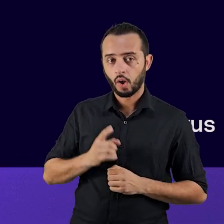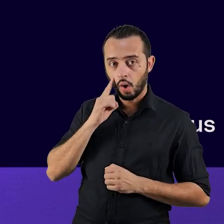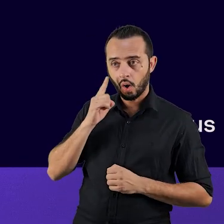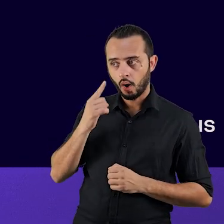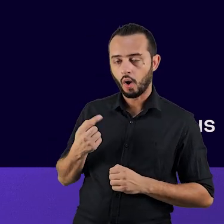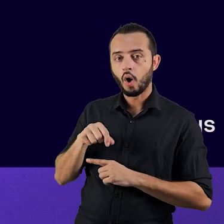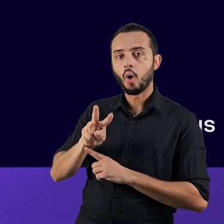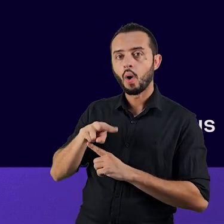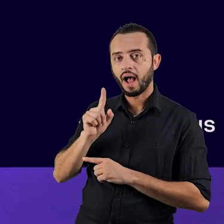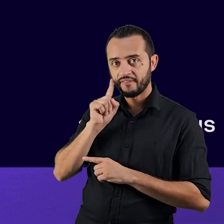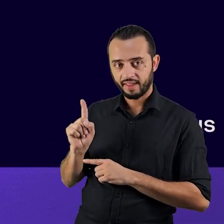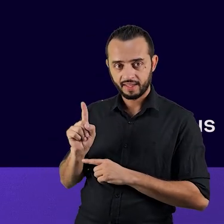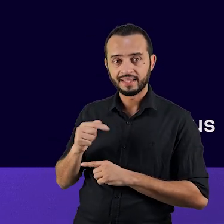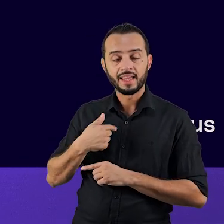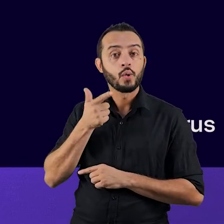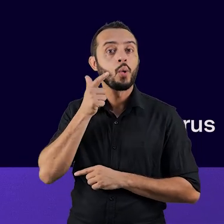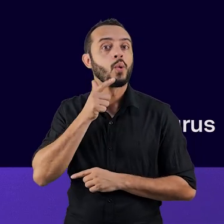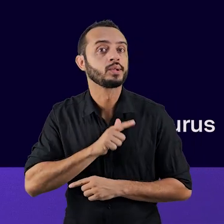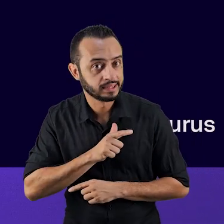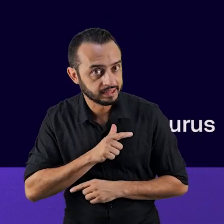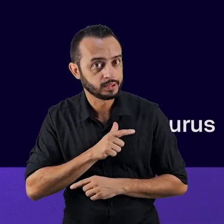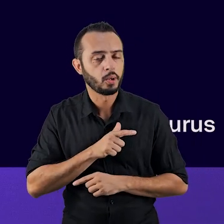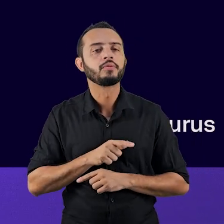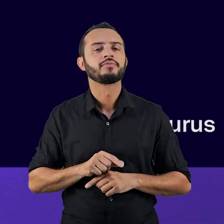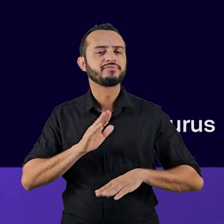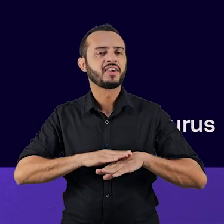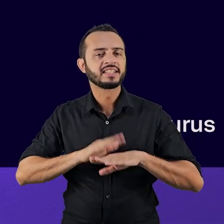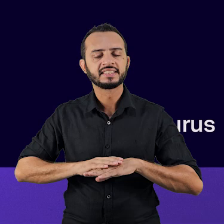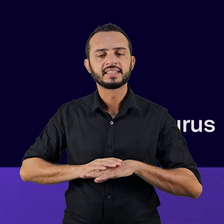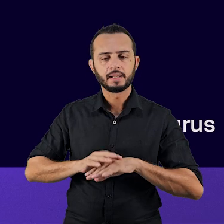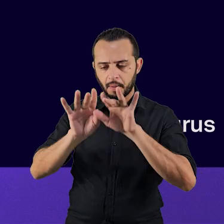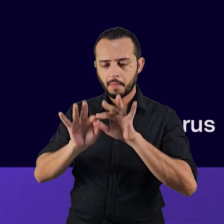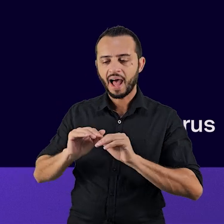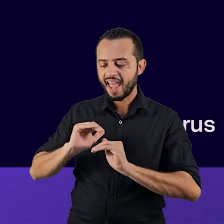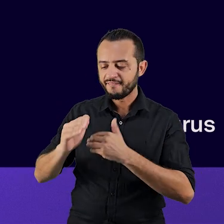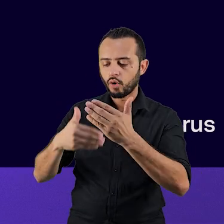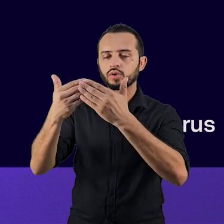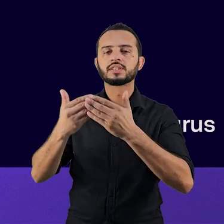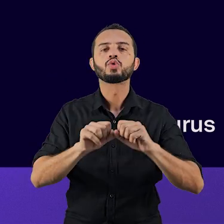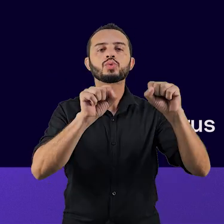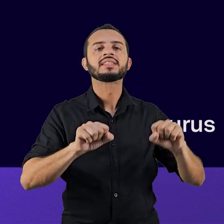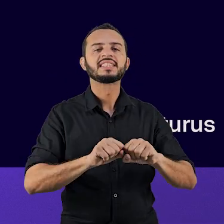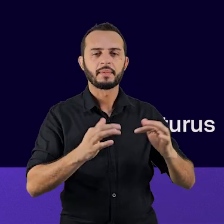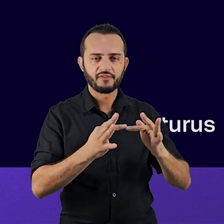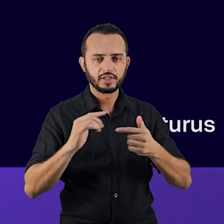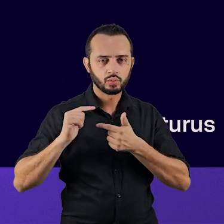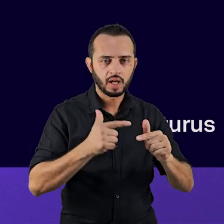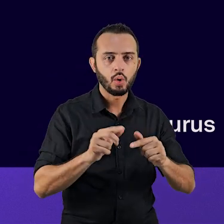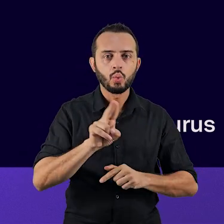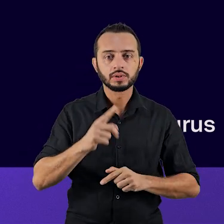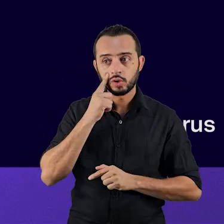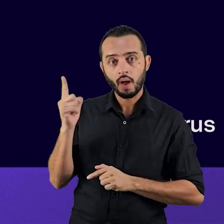Kopman von Neumann, eu consigo escrever a evolução de um sistema físico clássico utilizando